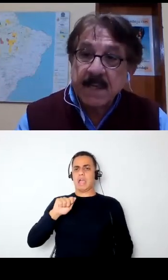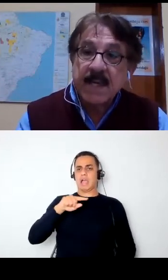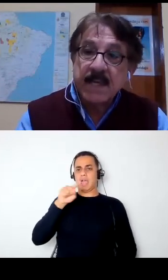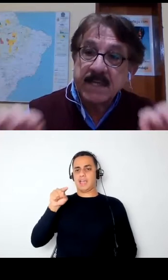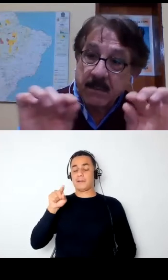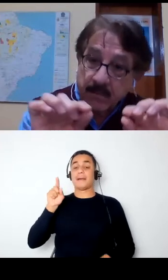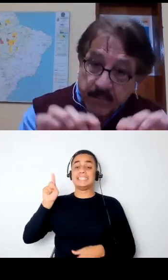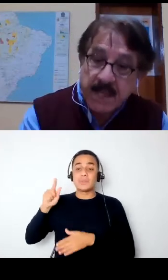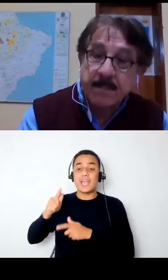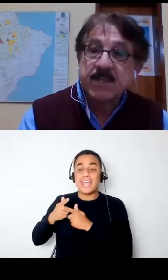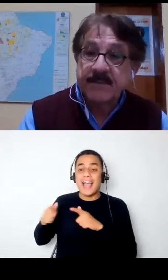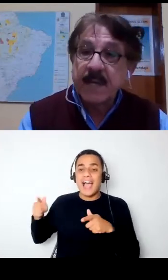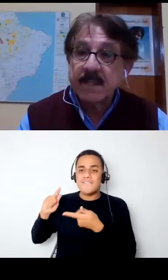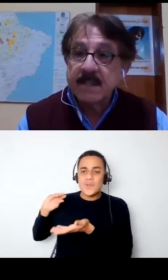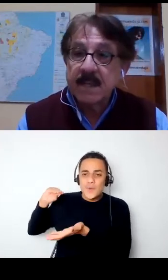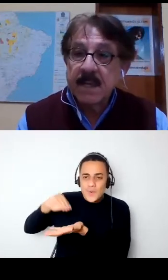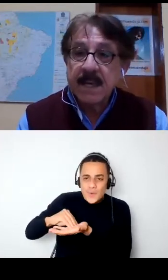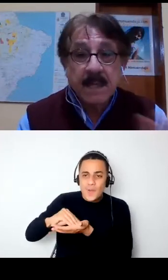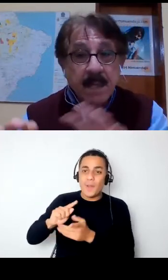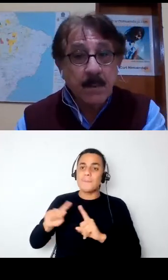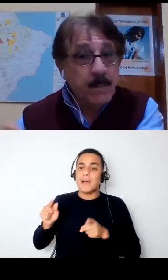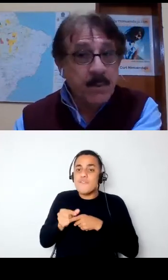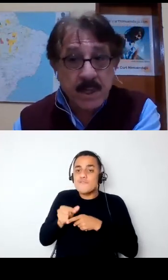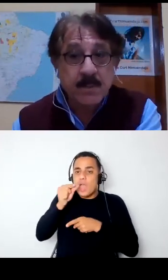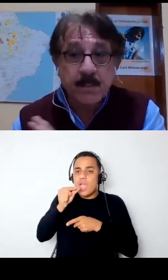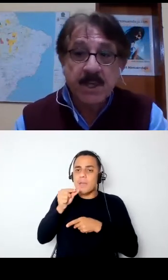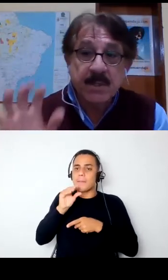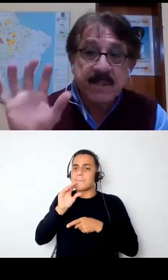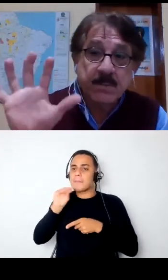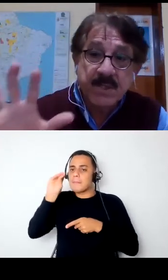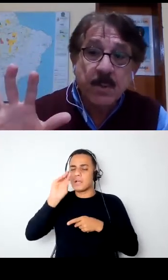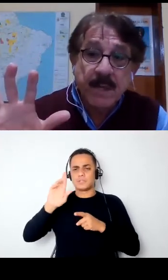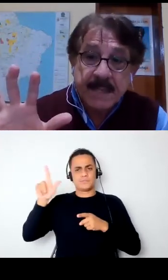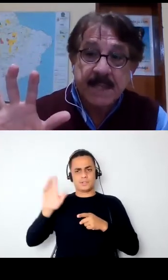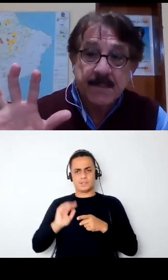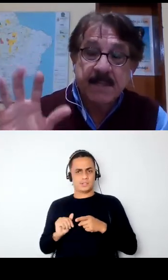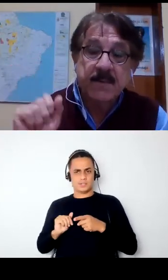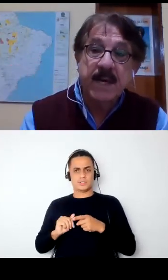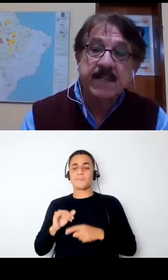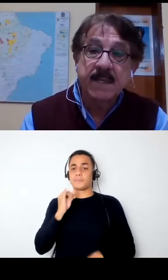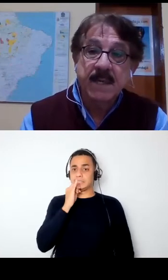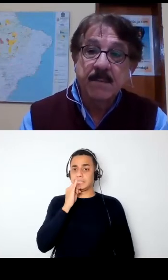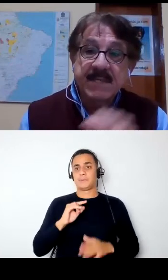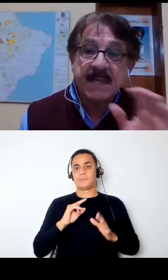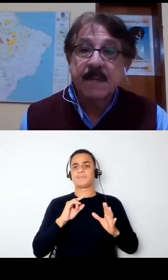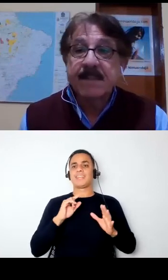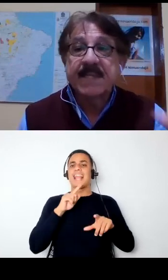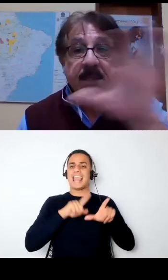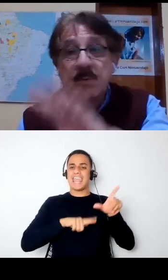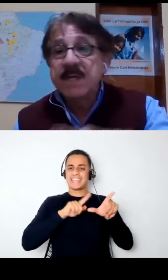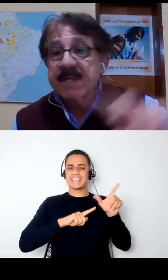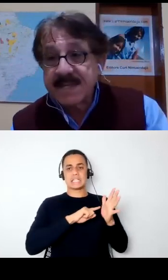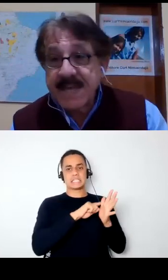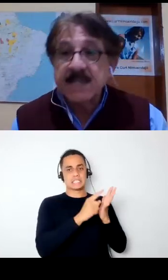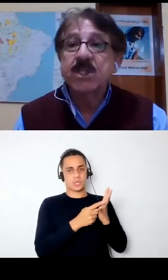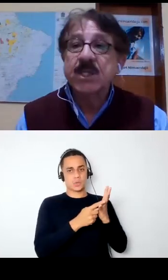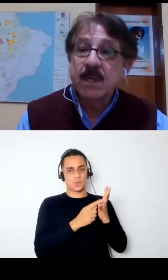ortográfica. Eles são fonemas diferentes. É que nem o português. O português nós temos 5 letras para as vogais, mas elas